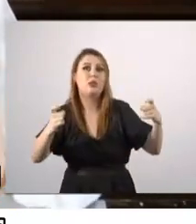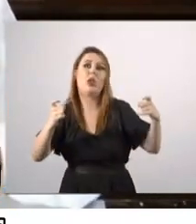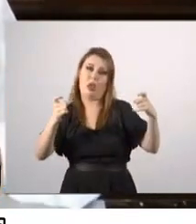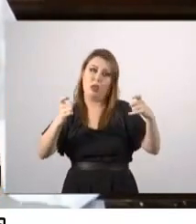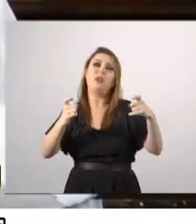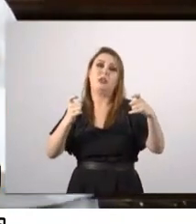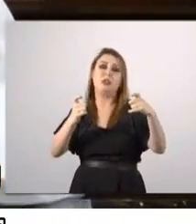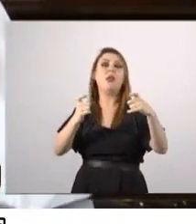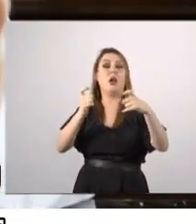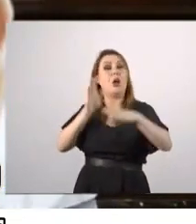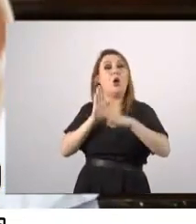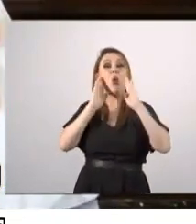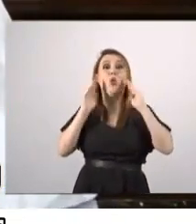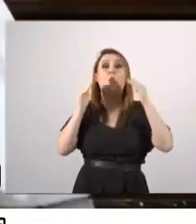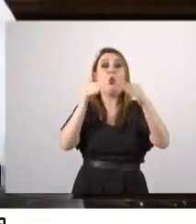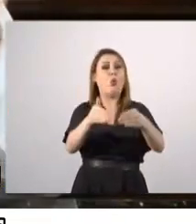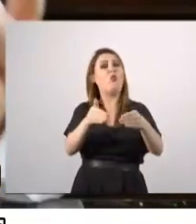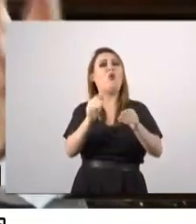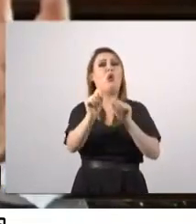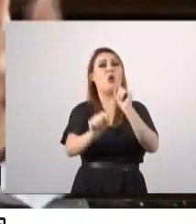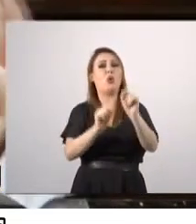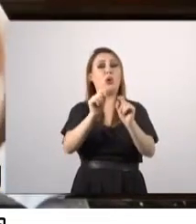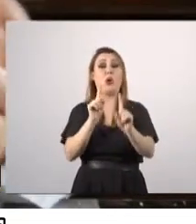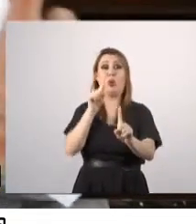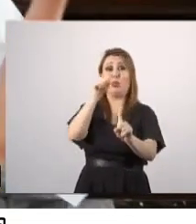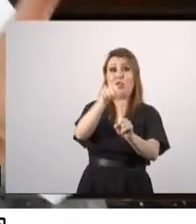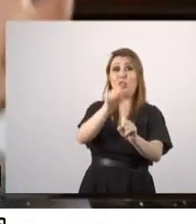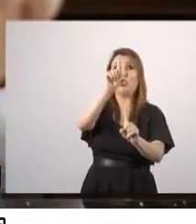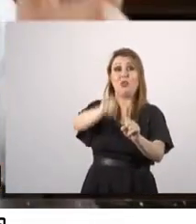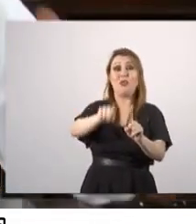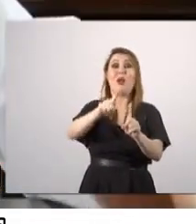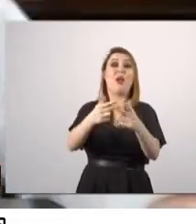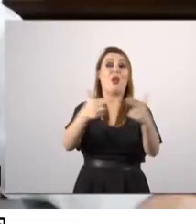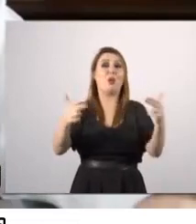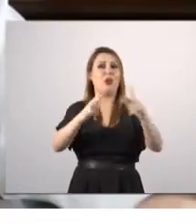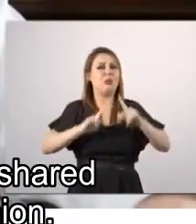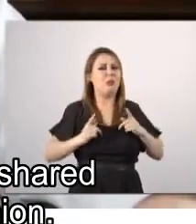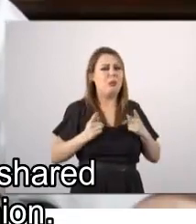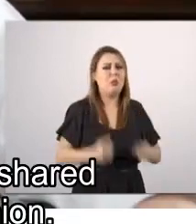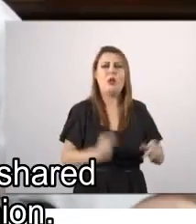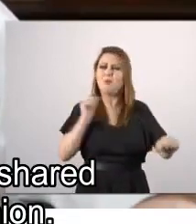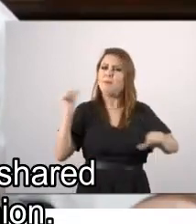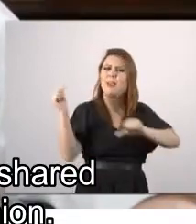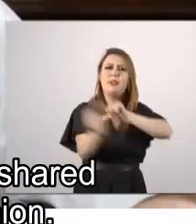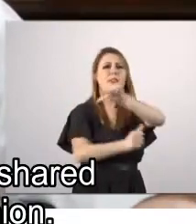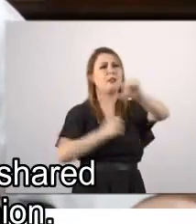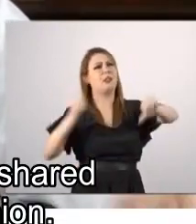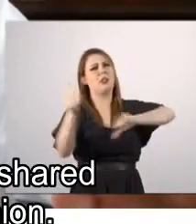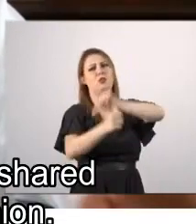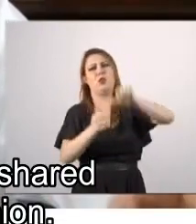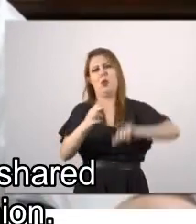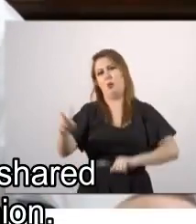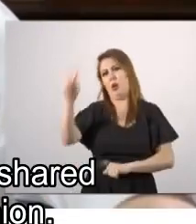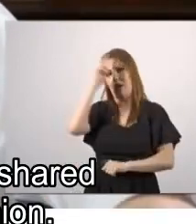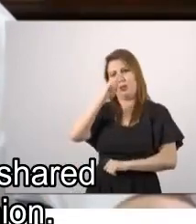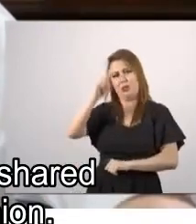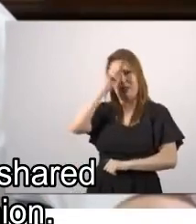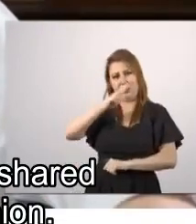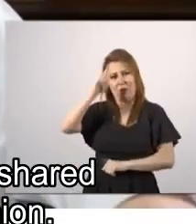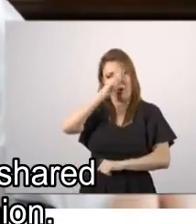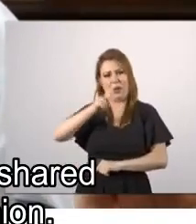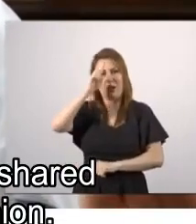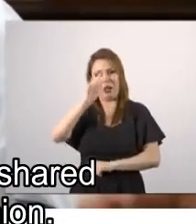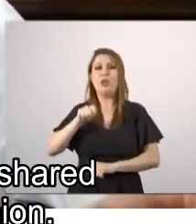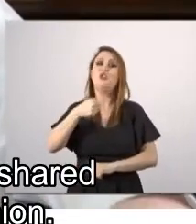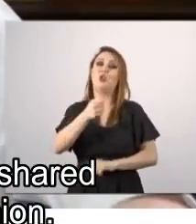vista de realizações humanizadoras e transformadoras da história, das relações